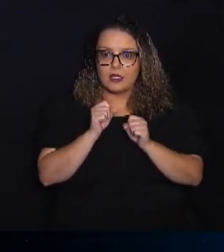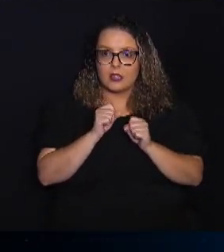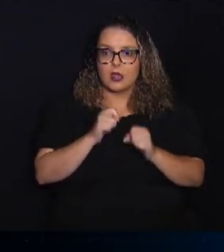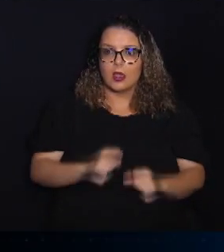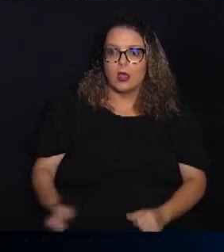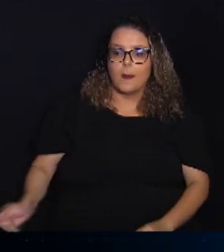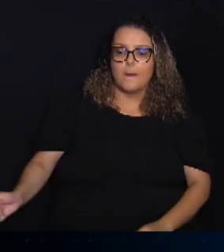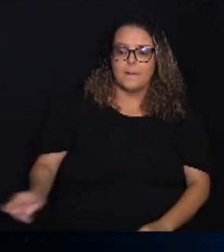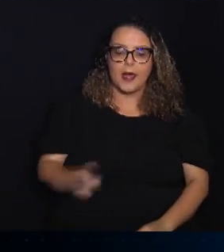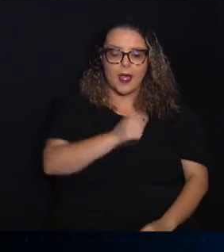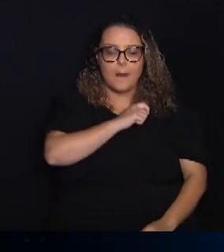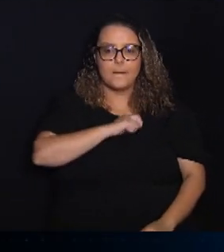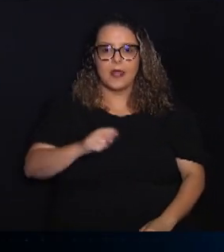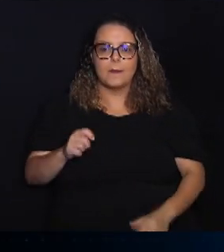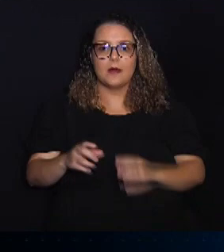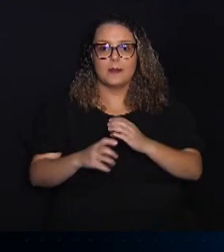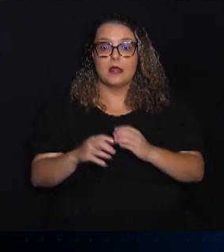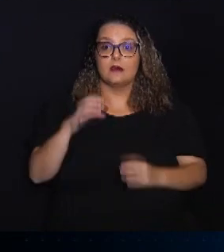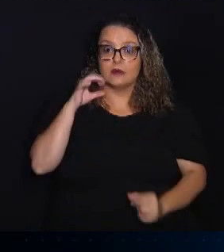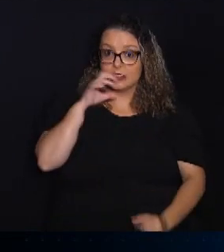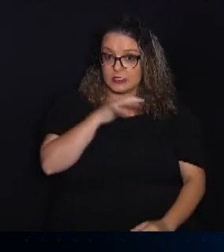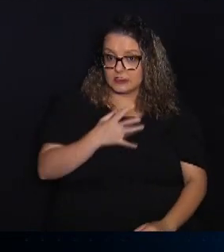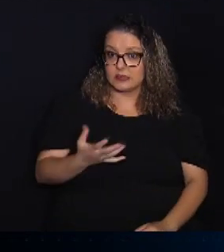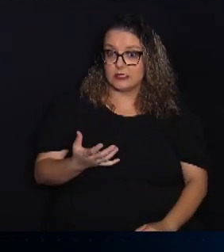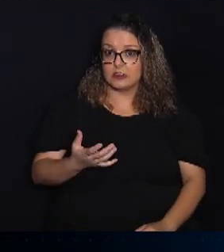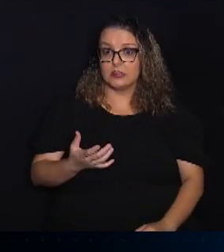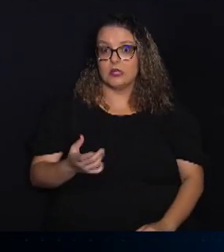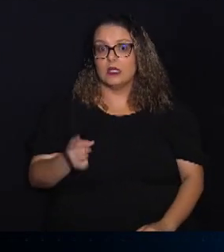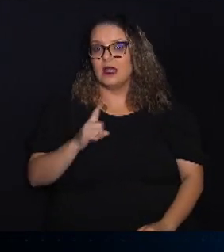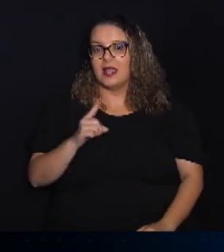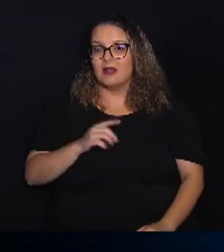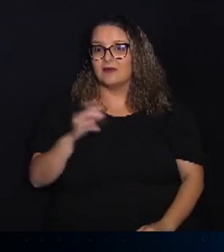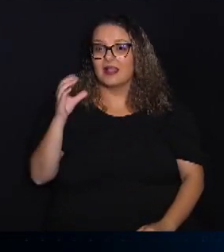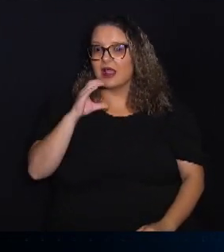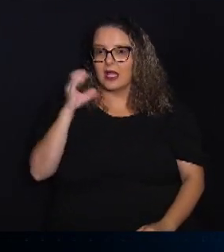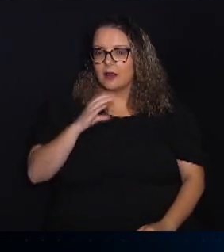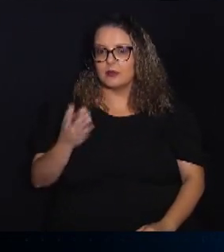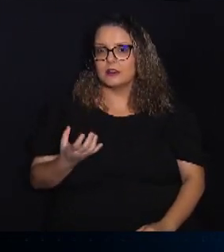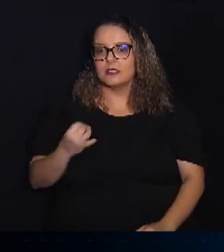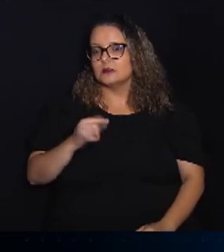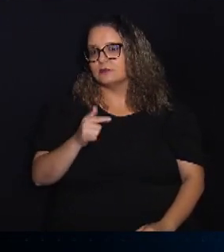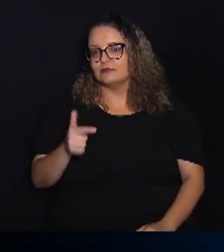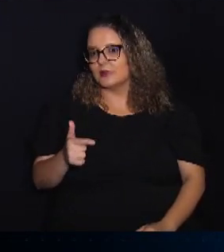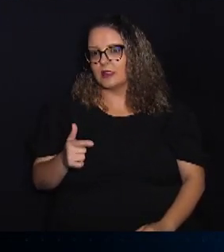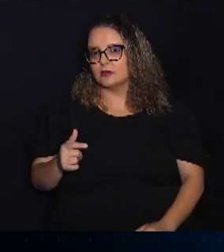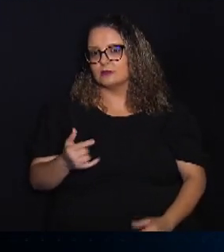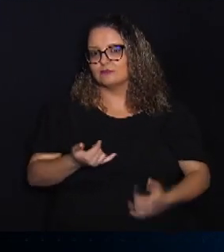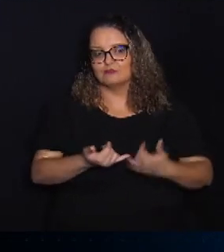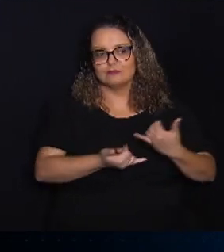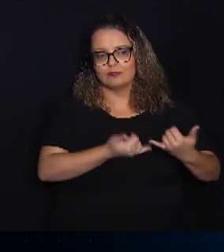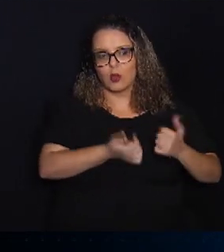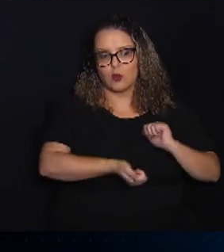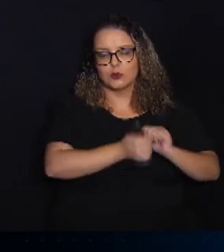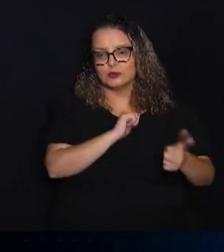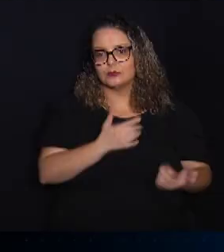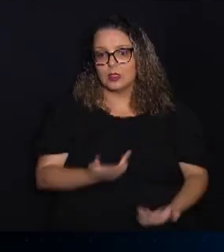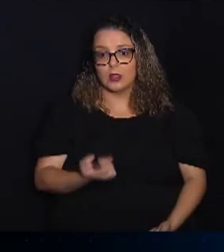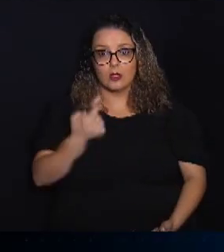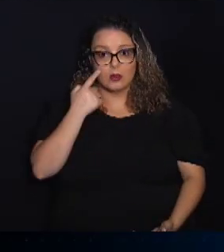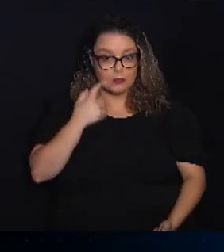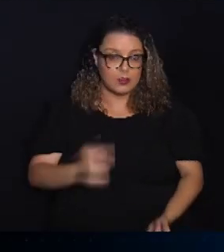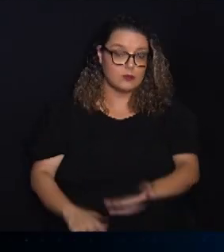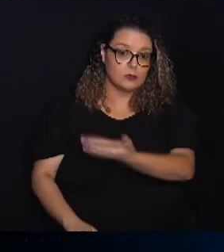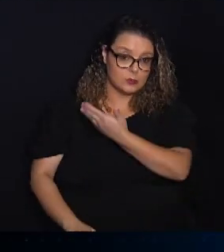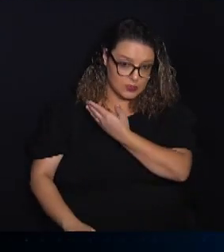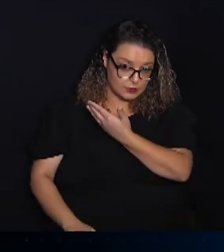fria, à medida que vai batendo ela na parede, ela vai aquecendo. Ela não fica tão rápida, senão não tem jogo, como